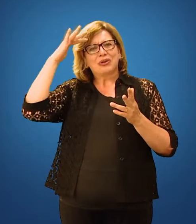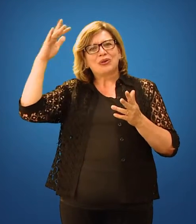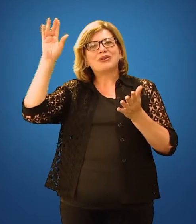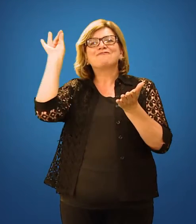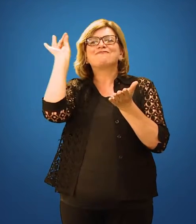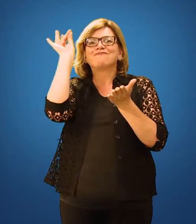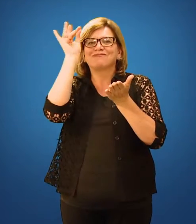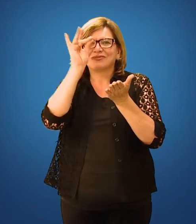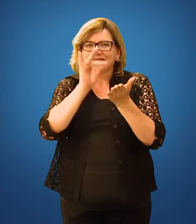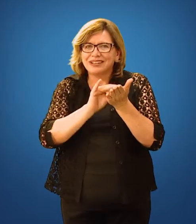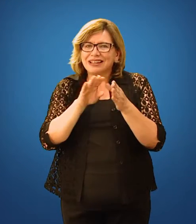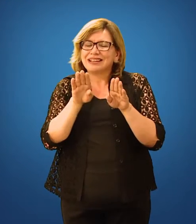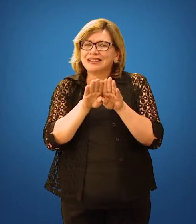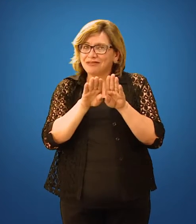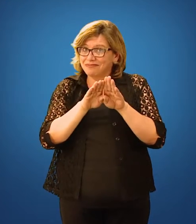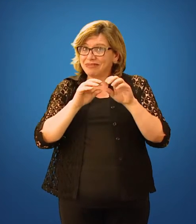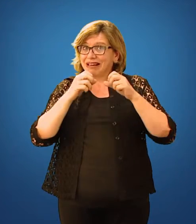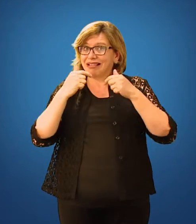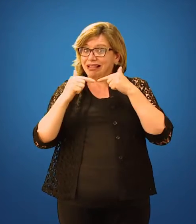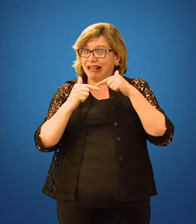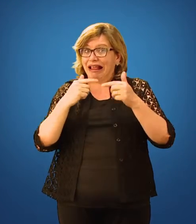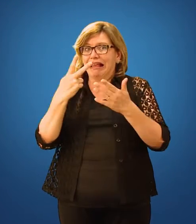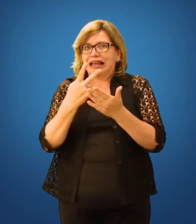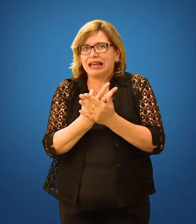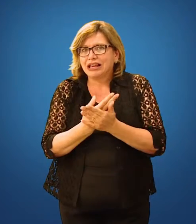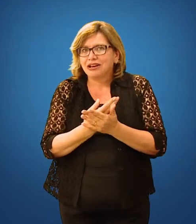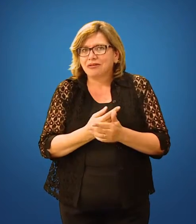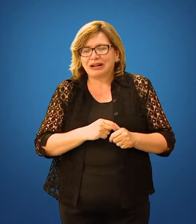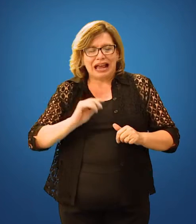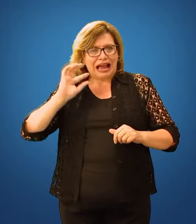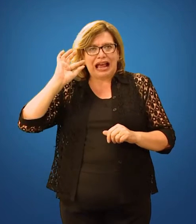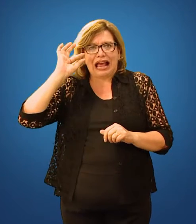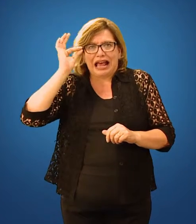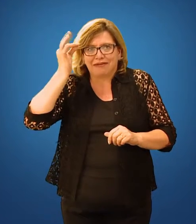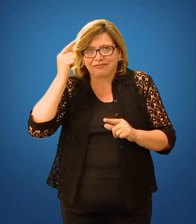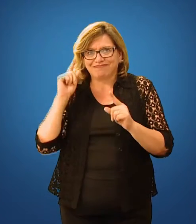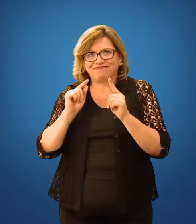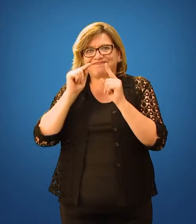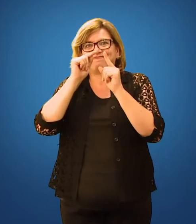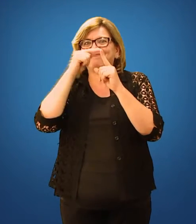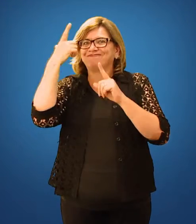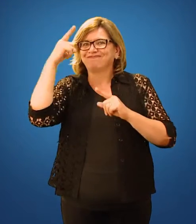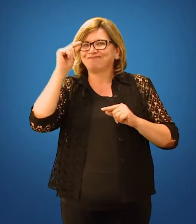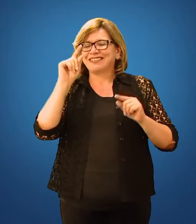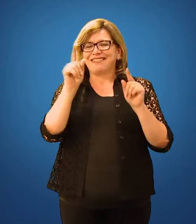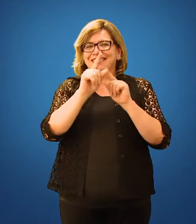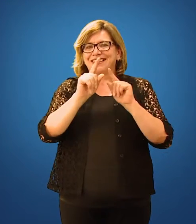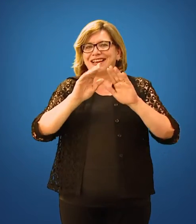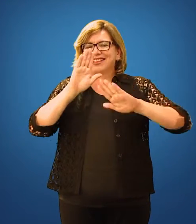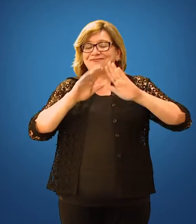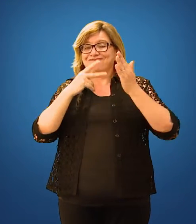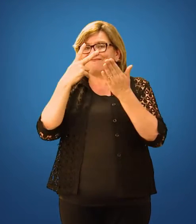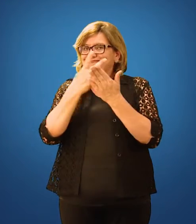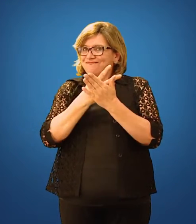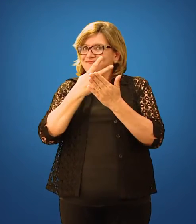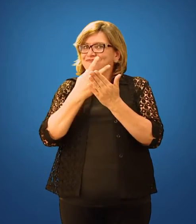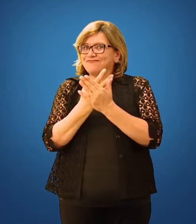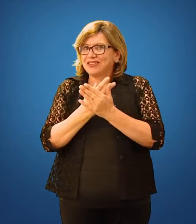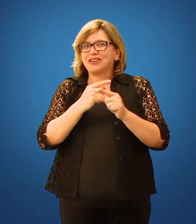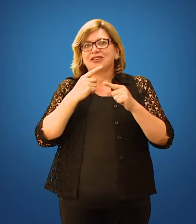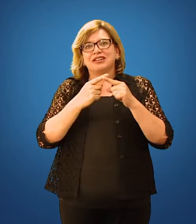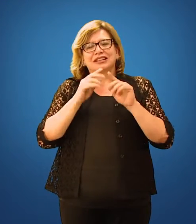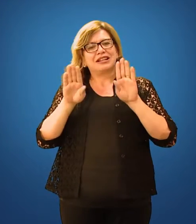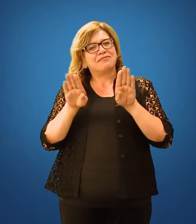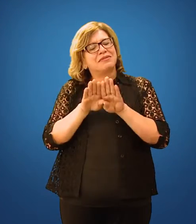como trabalhar com o erro, porque não vai ser de primeira que ele vai alcançar os objetivos do sonho dele. Então, o próprio erro tem que ser visto como